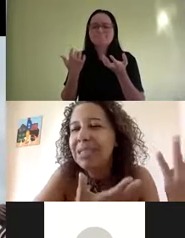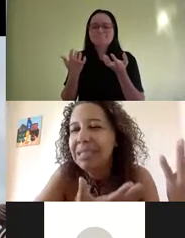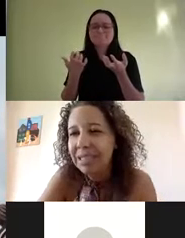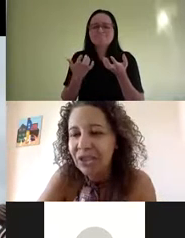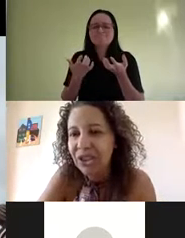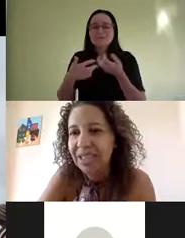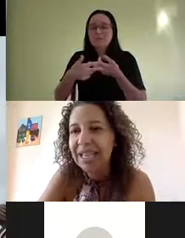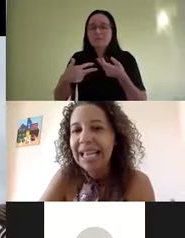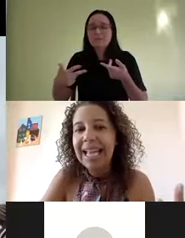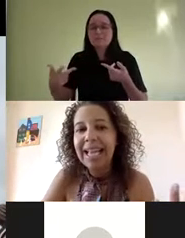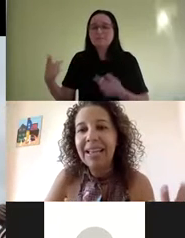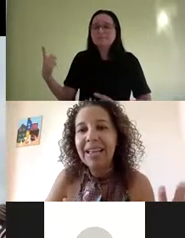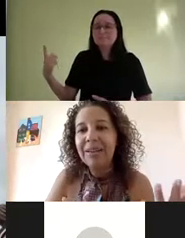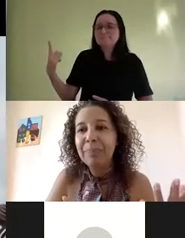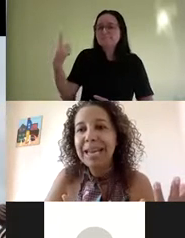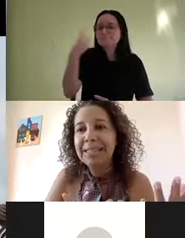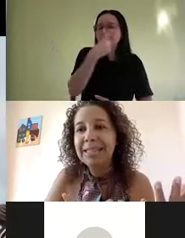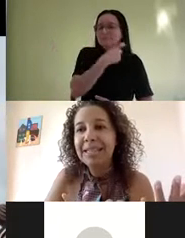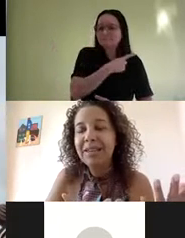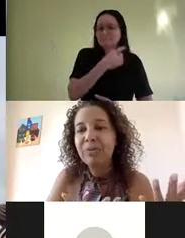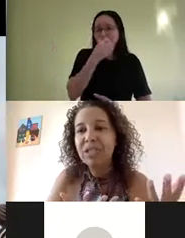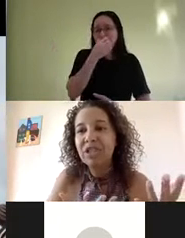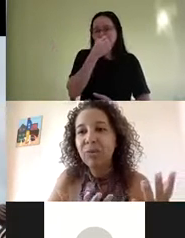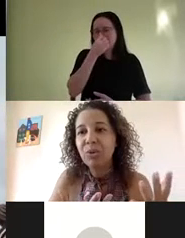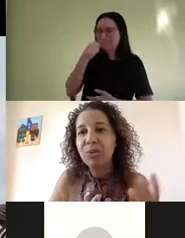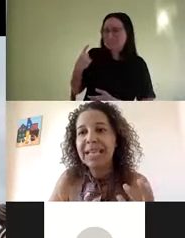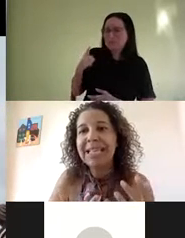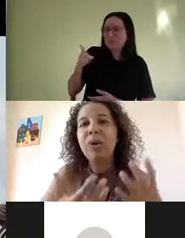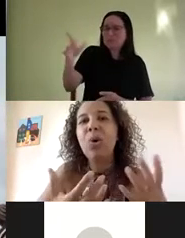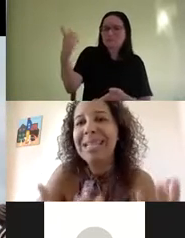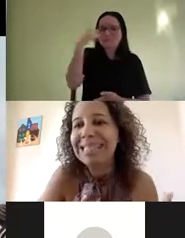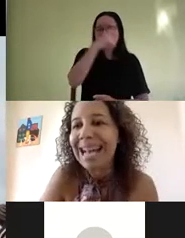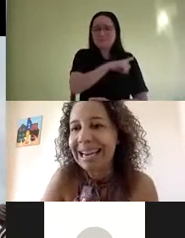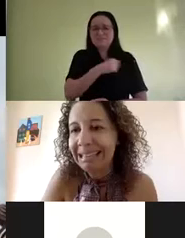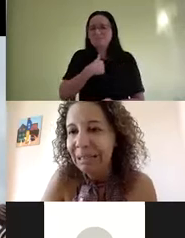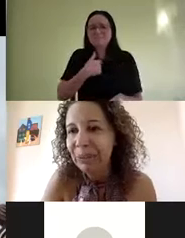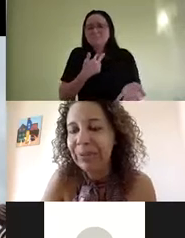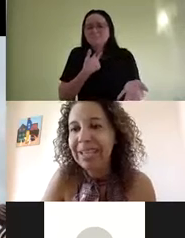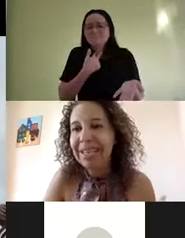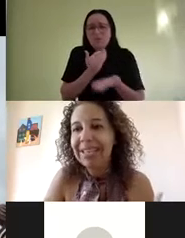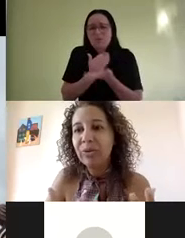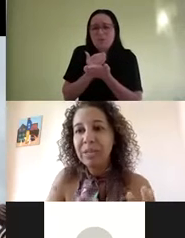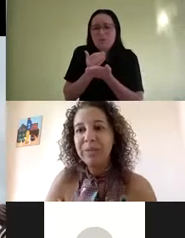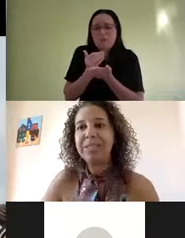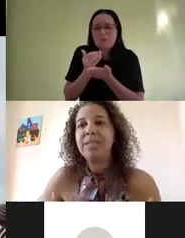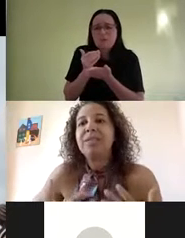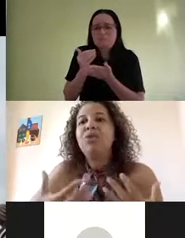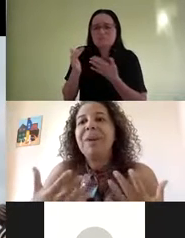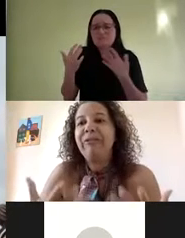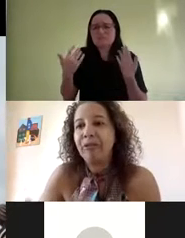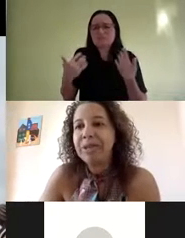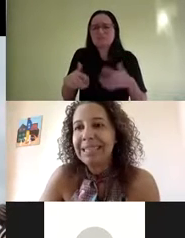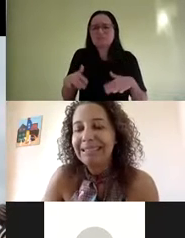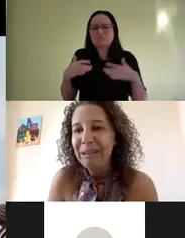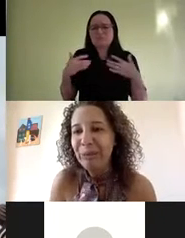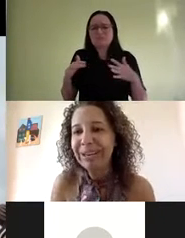tão distante, parece que você já não consegue nem começar aquilo. Então você precisa de